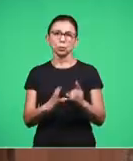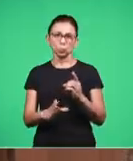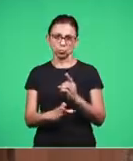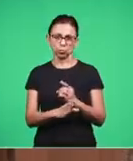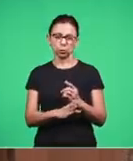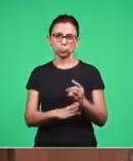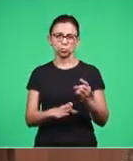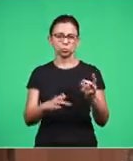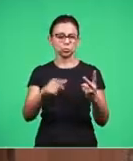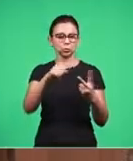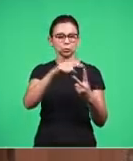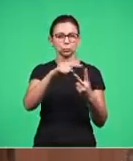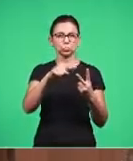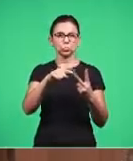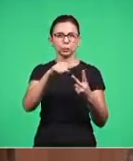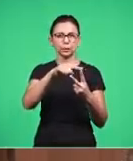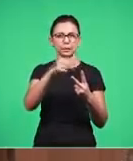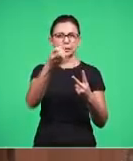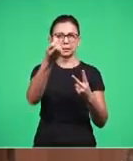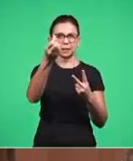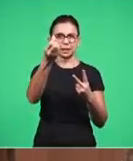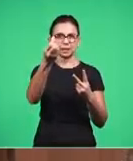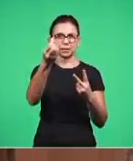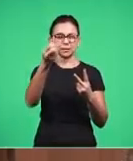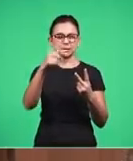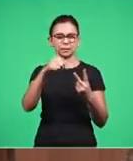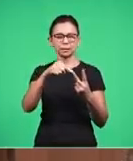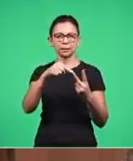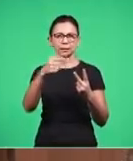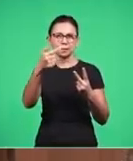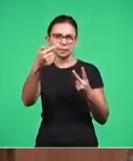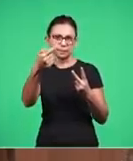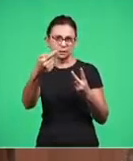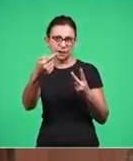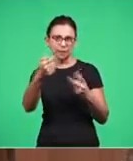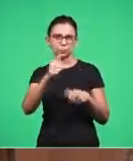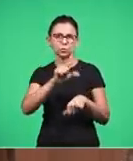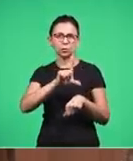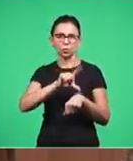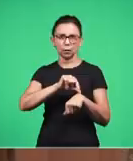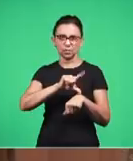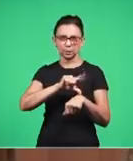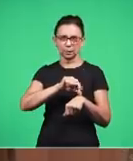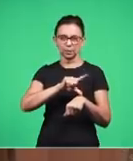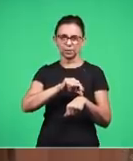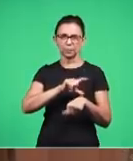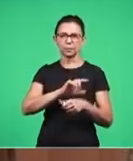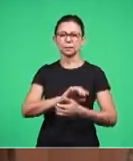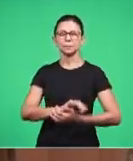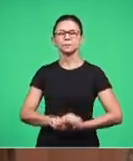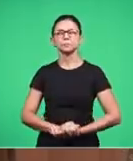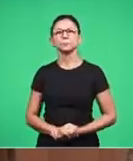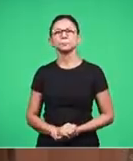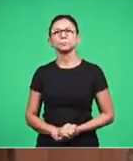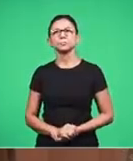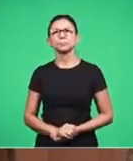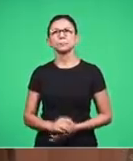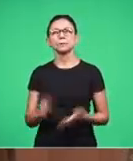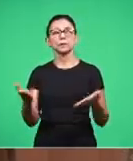né? E essa nova etapa, nós vamos dar início, portanto, convidar os nossos irmãos e